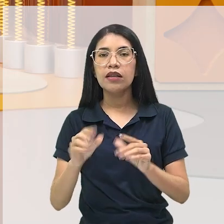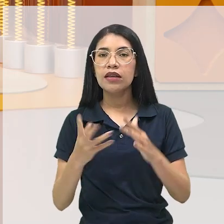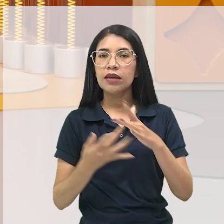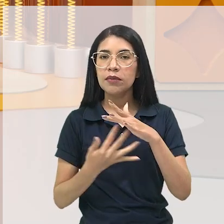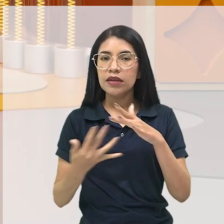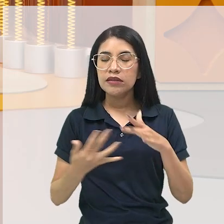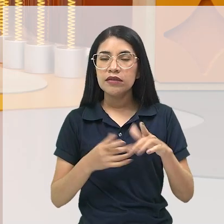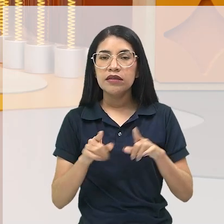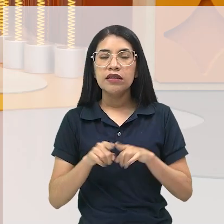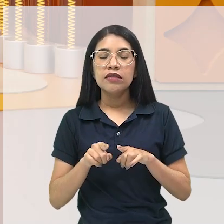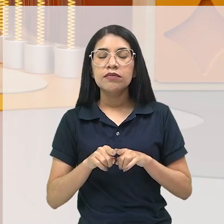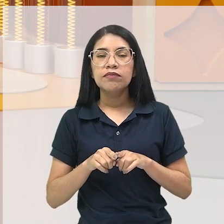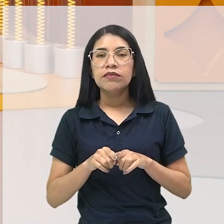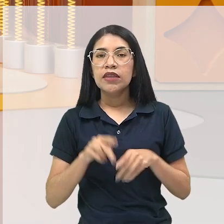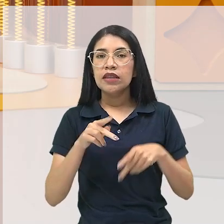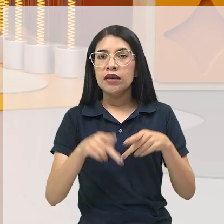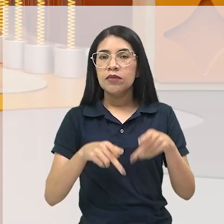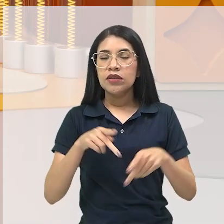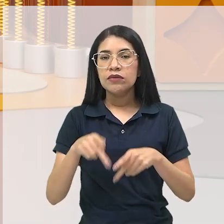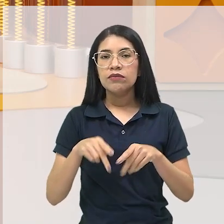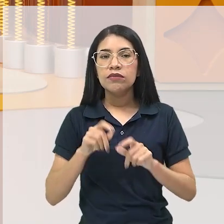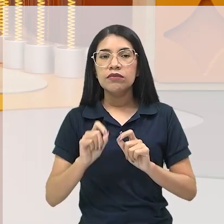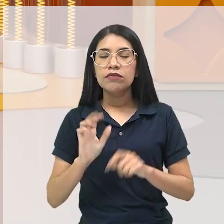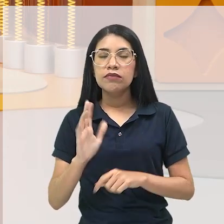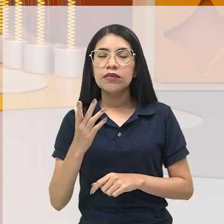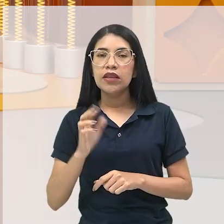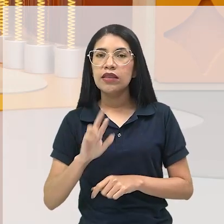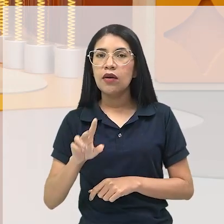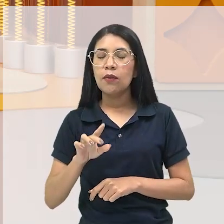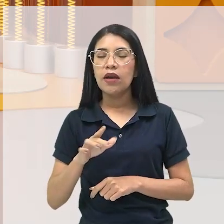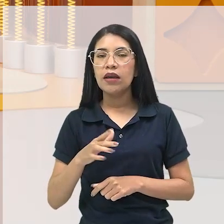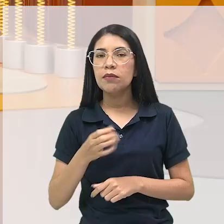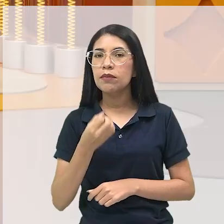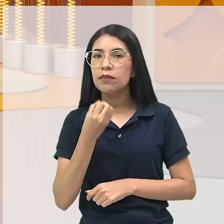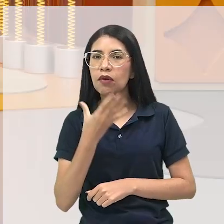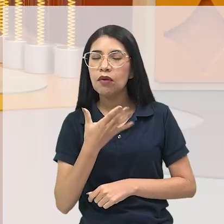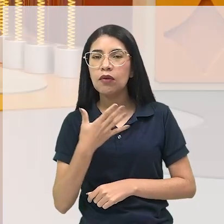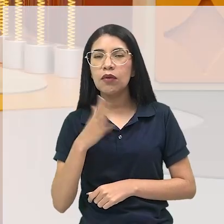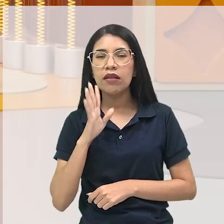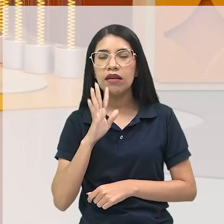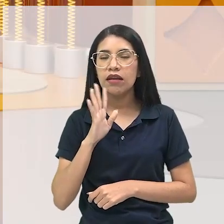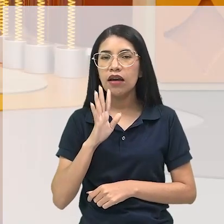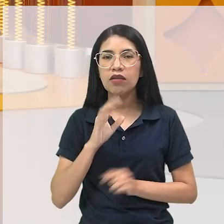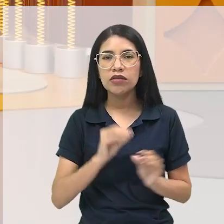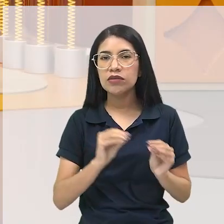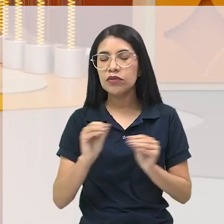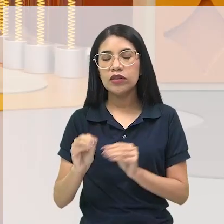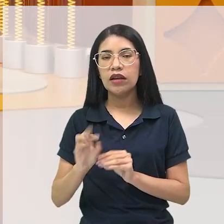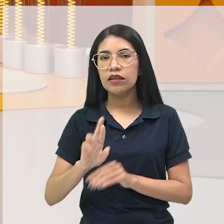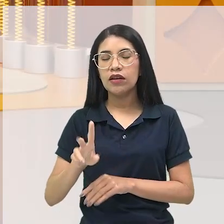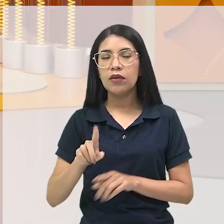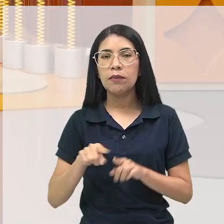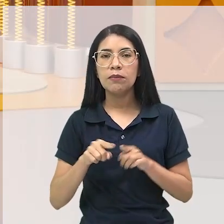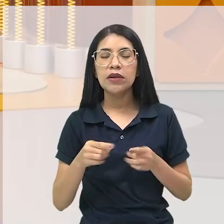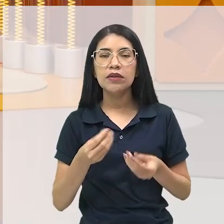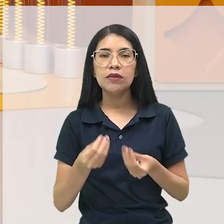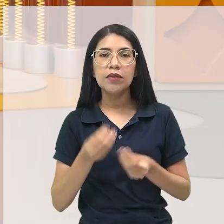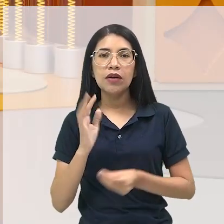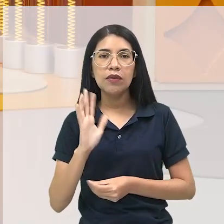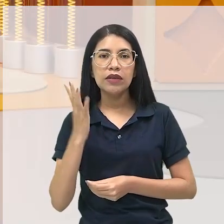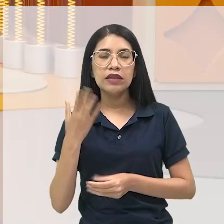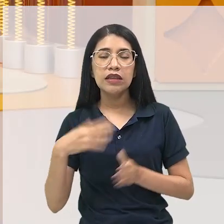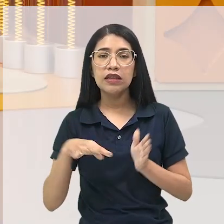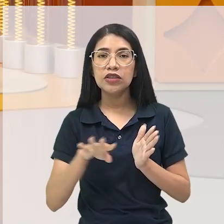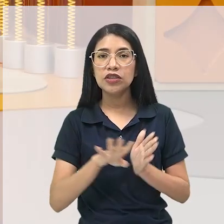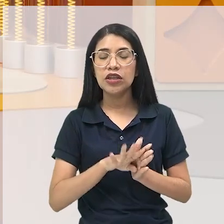mais, essas pessoas não é uma mudança confortável, né? Mas o que acontece quando essas pessoas chegam